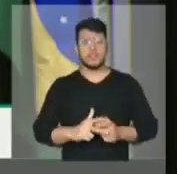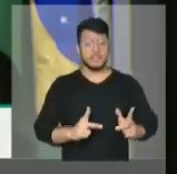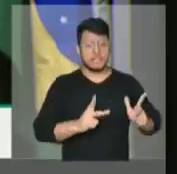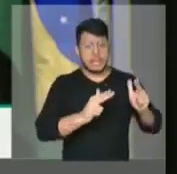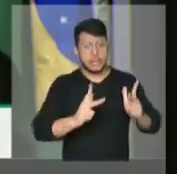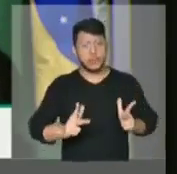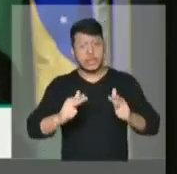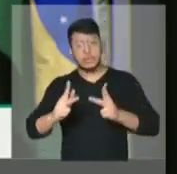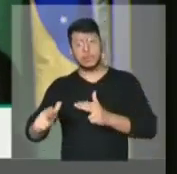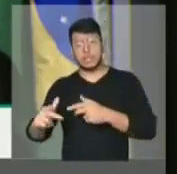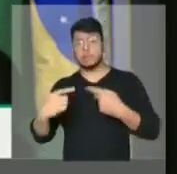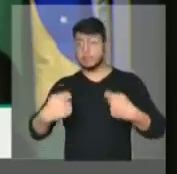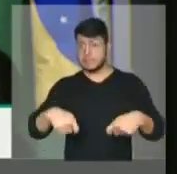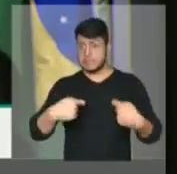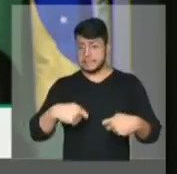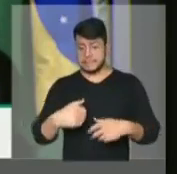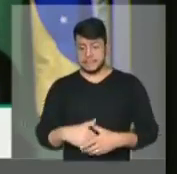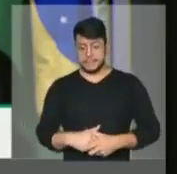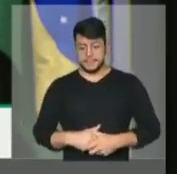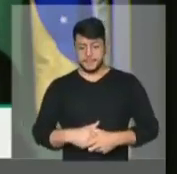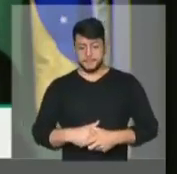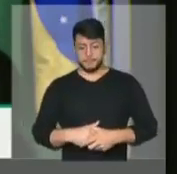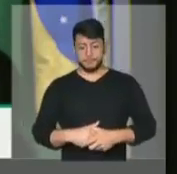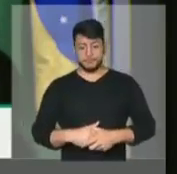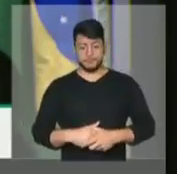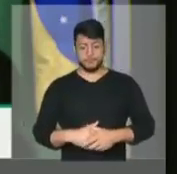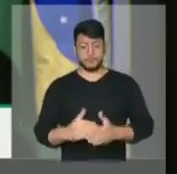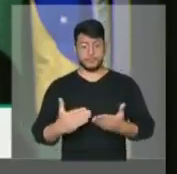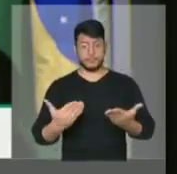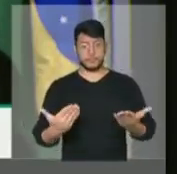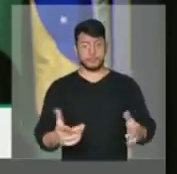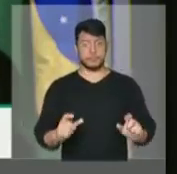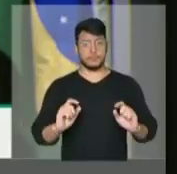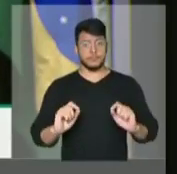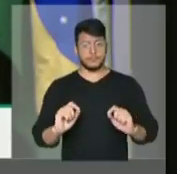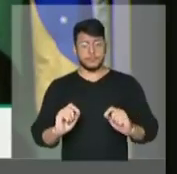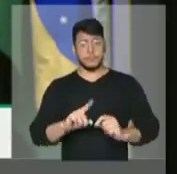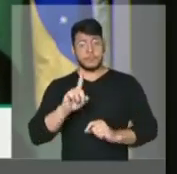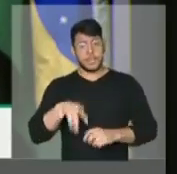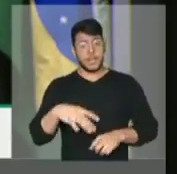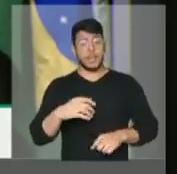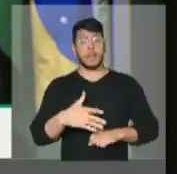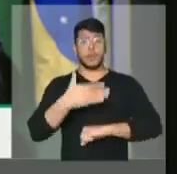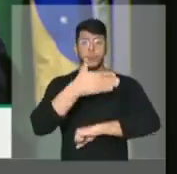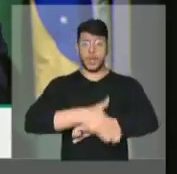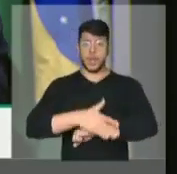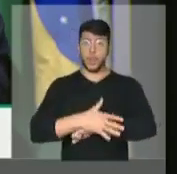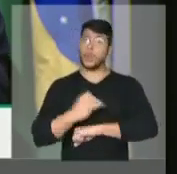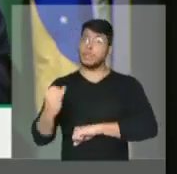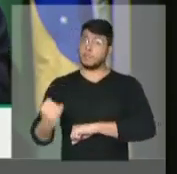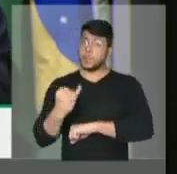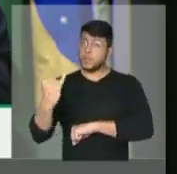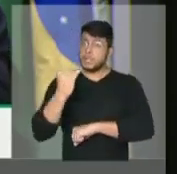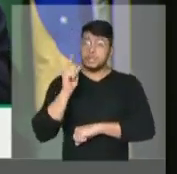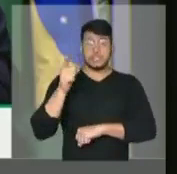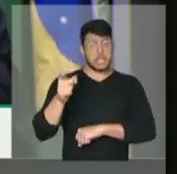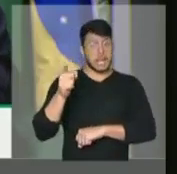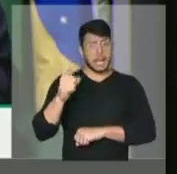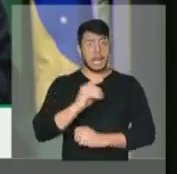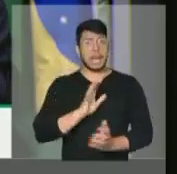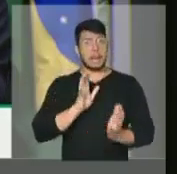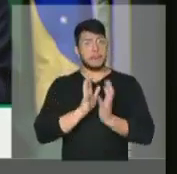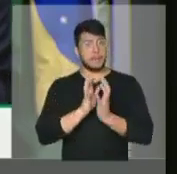BR essencial para o Nordeste e para Pernambuco. Falei igualmente